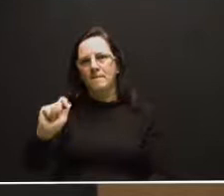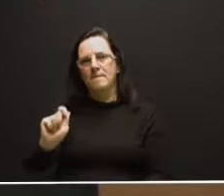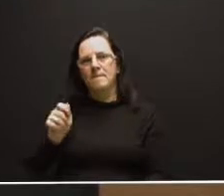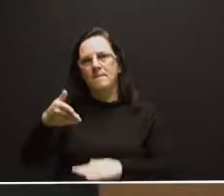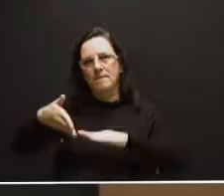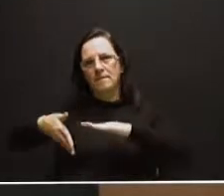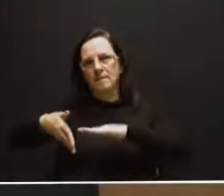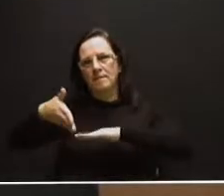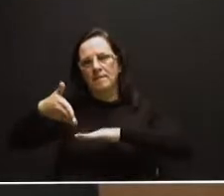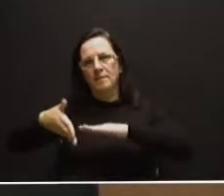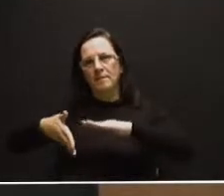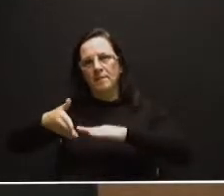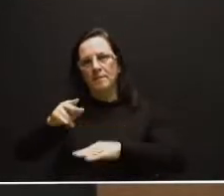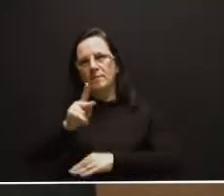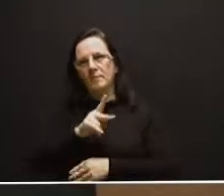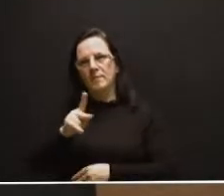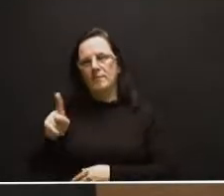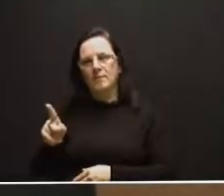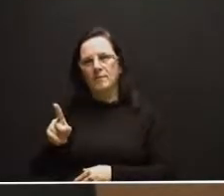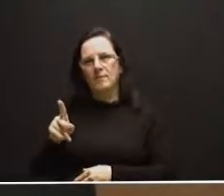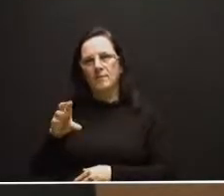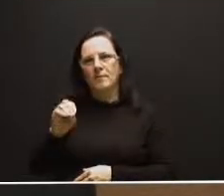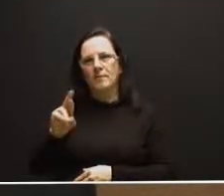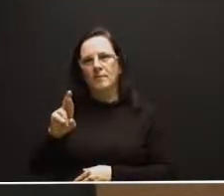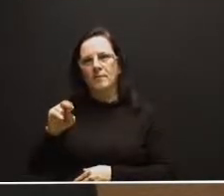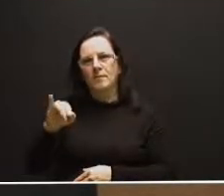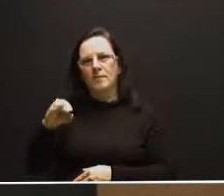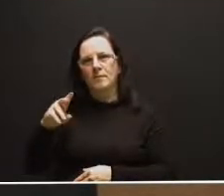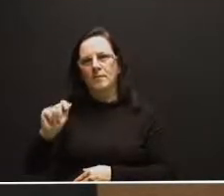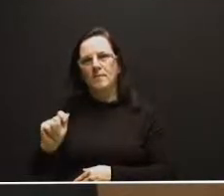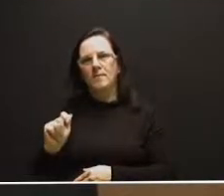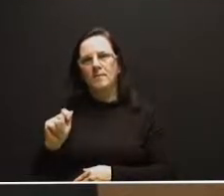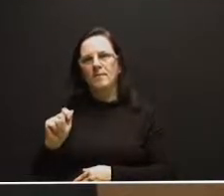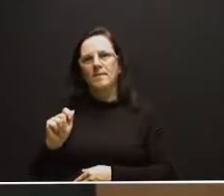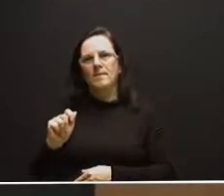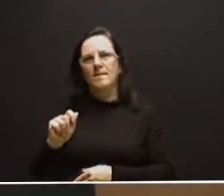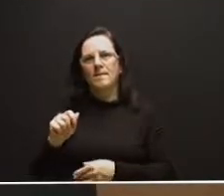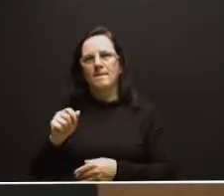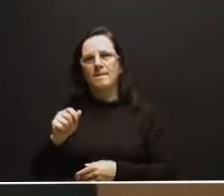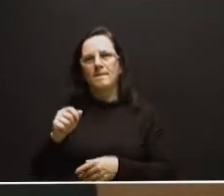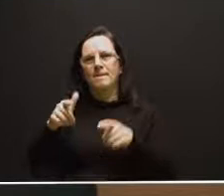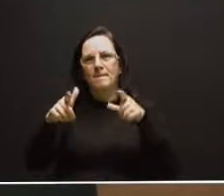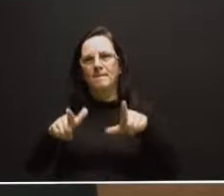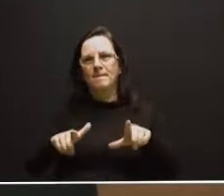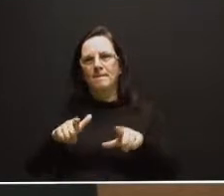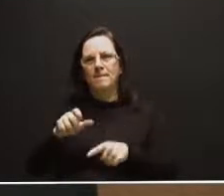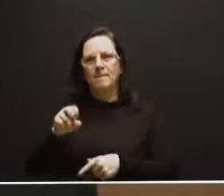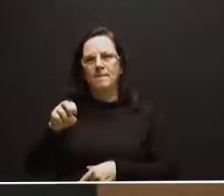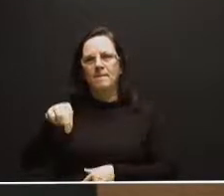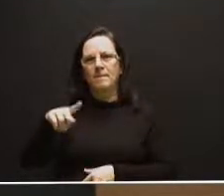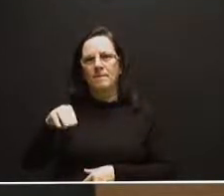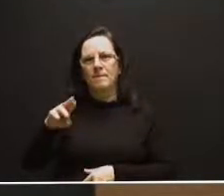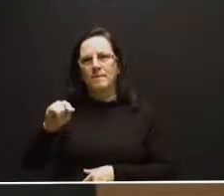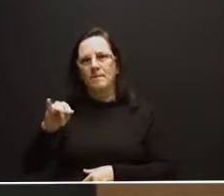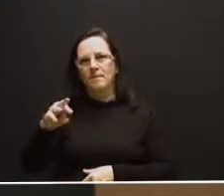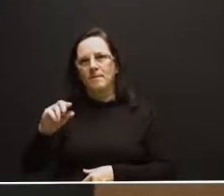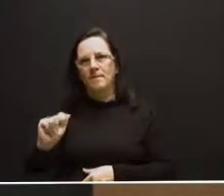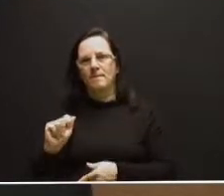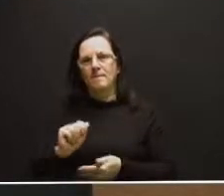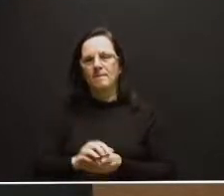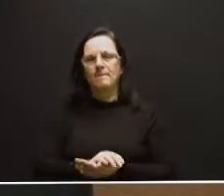com a rua professora hortência marteleira no jardim nova república